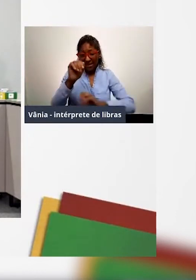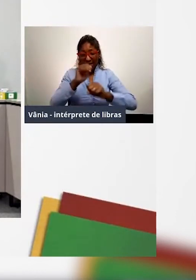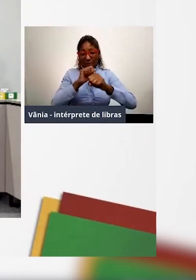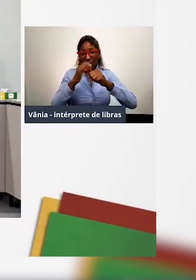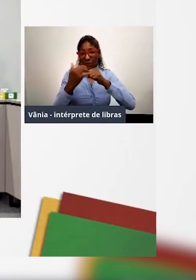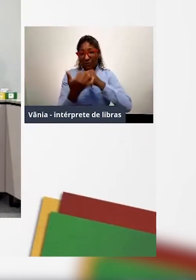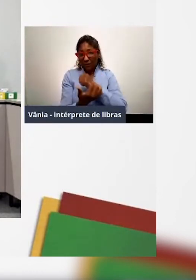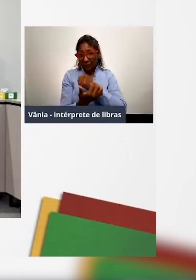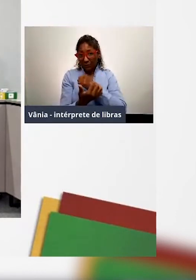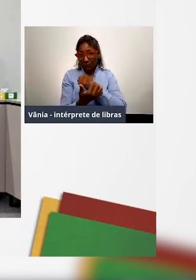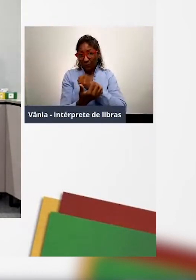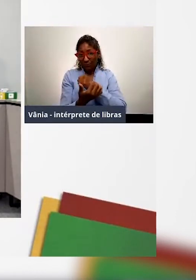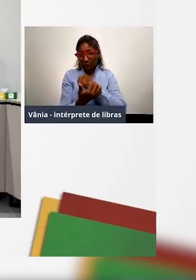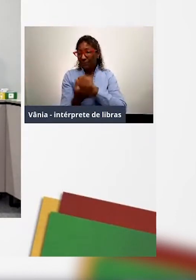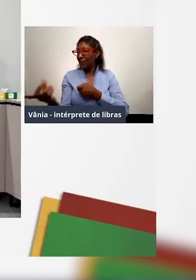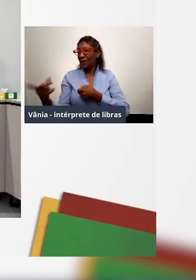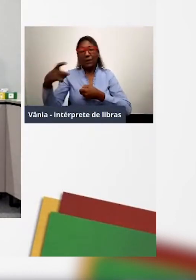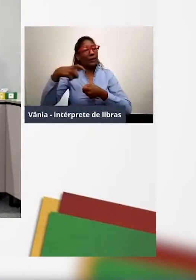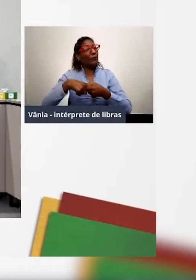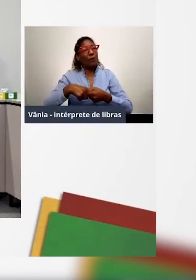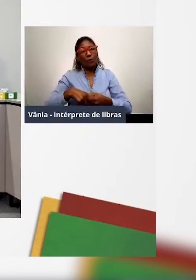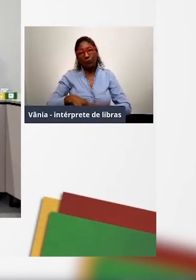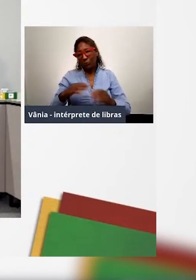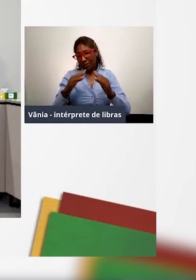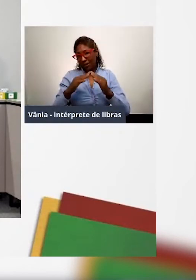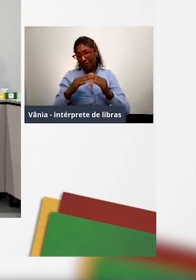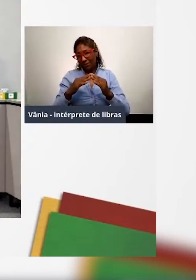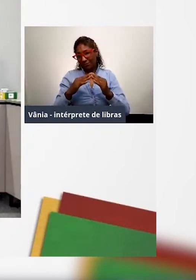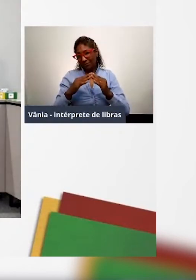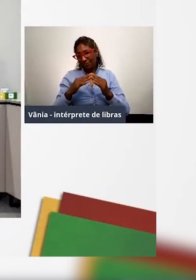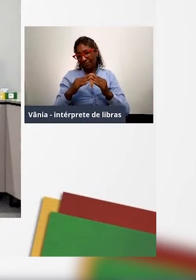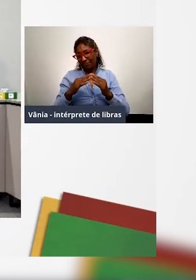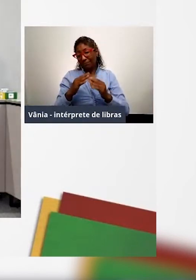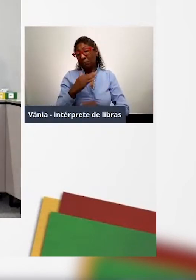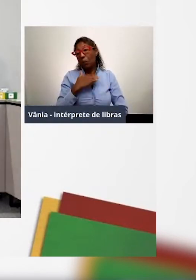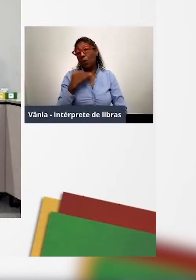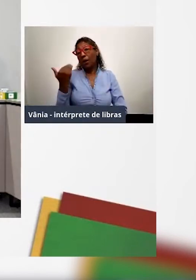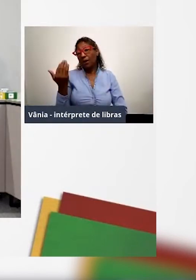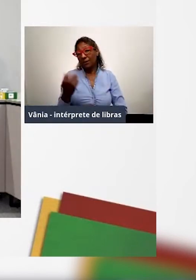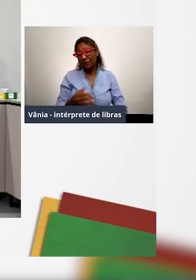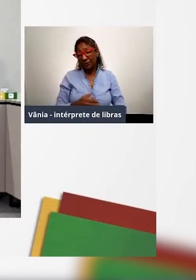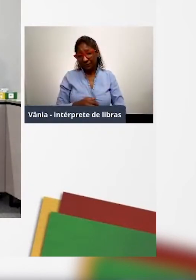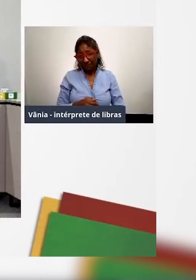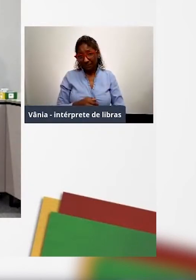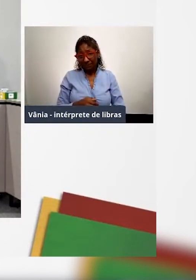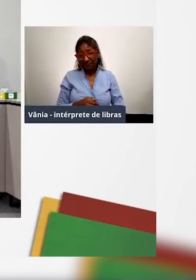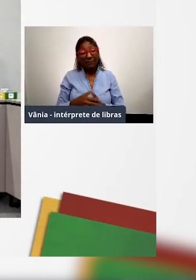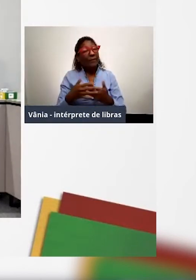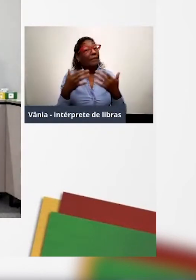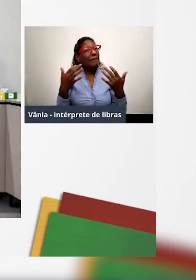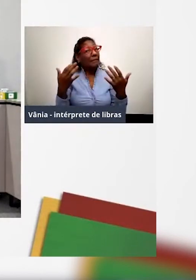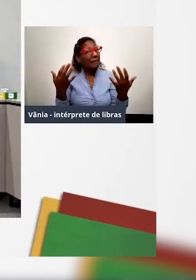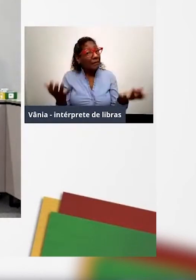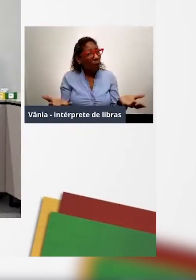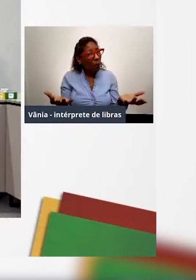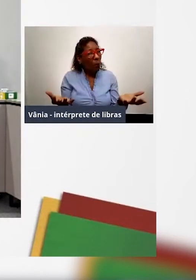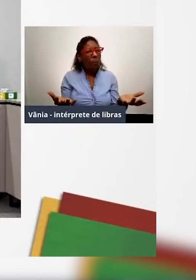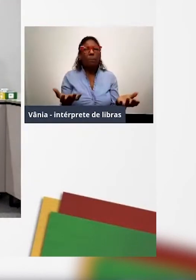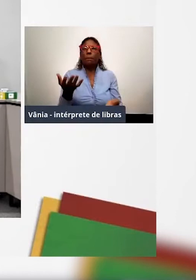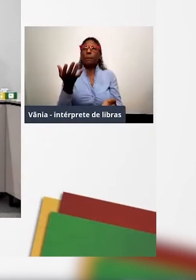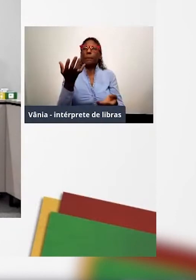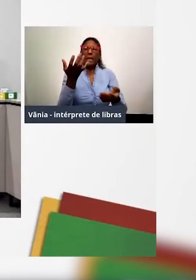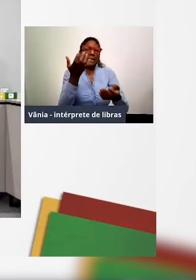coronavírus não voltam, perdem a vida. Então, mesmo que houvesse uma